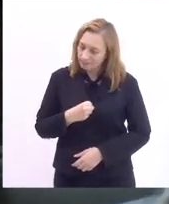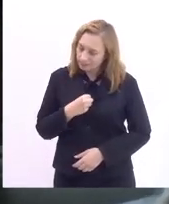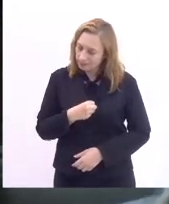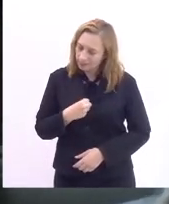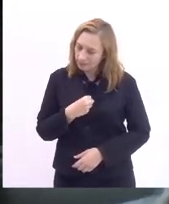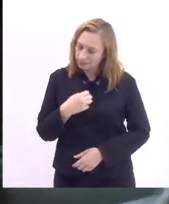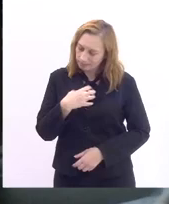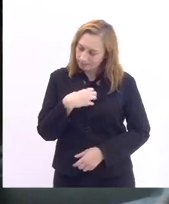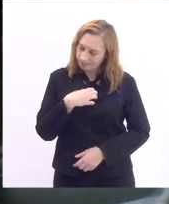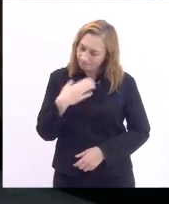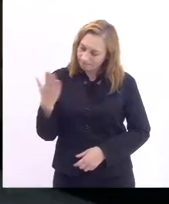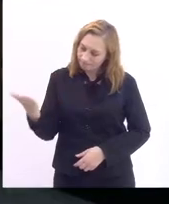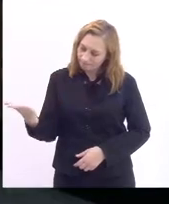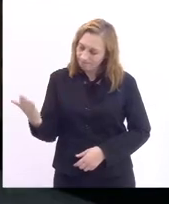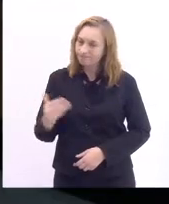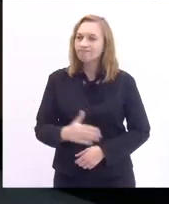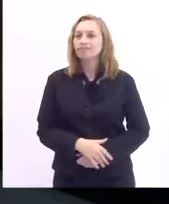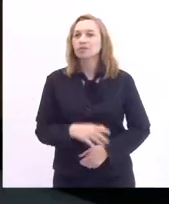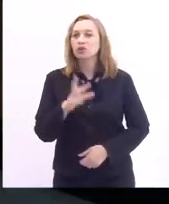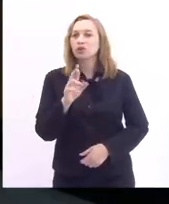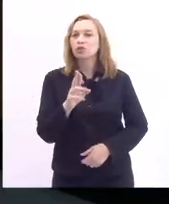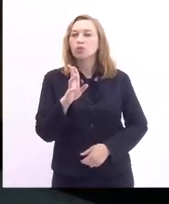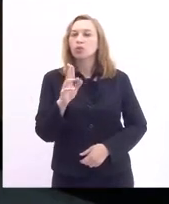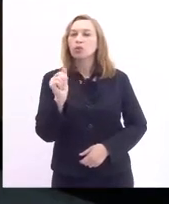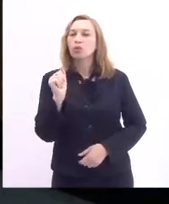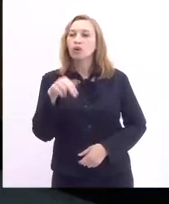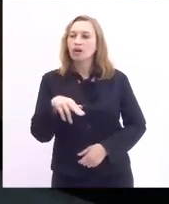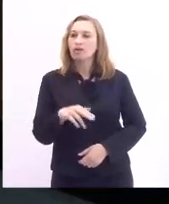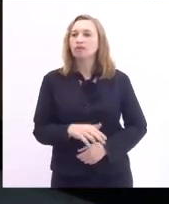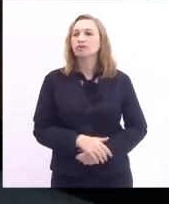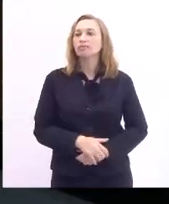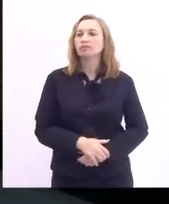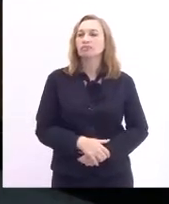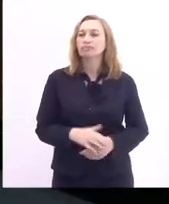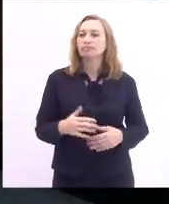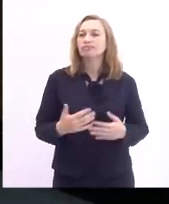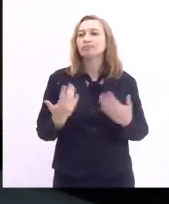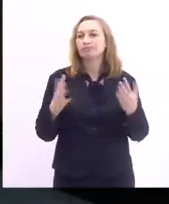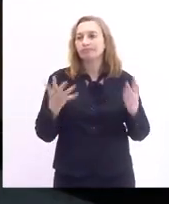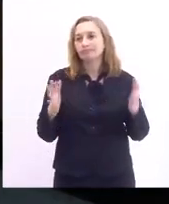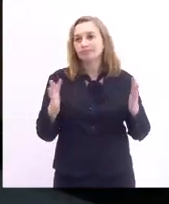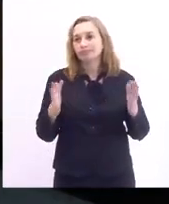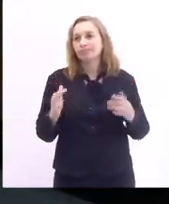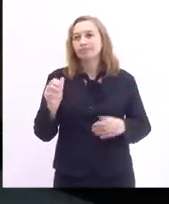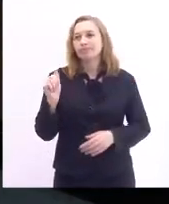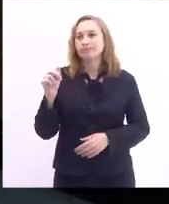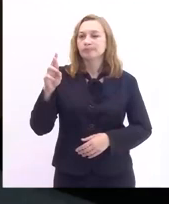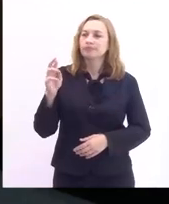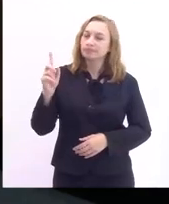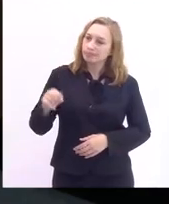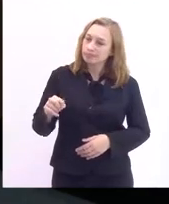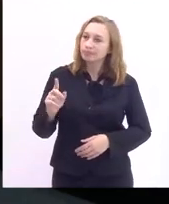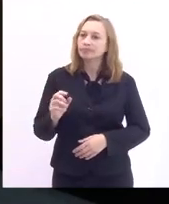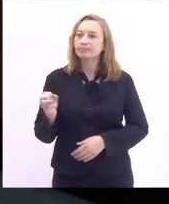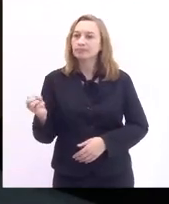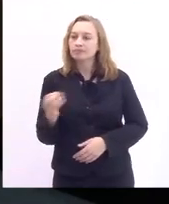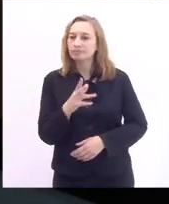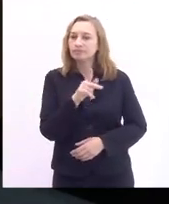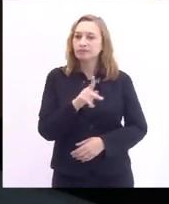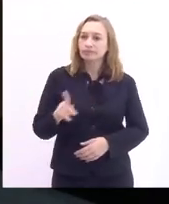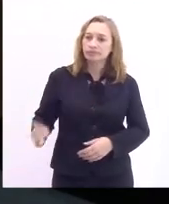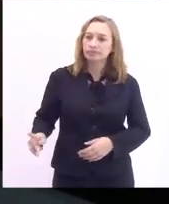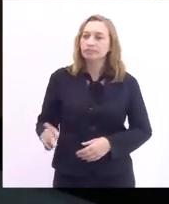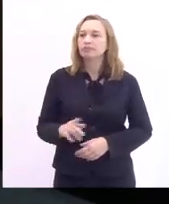batalhas o Ruan eu não tô vendo ele aqui o Ruan o André e o nosso novo